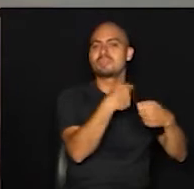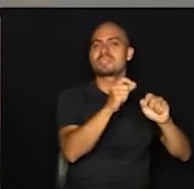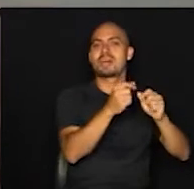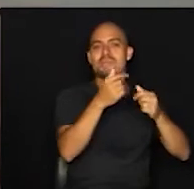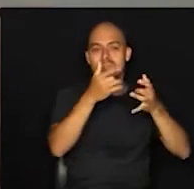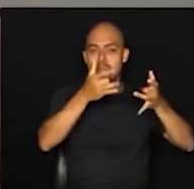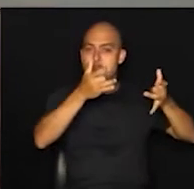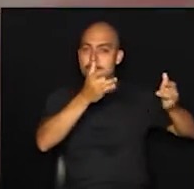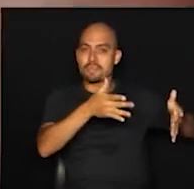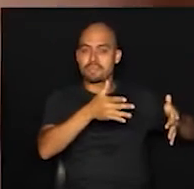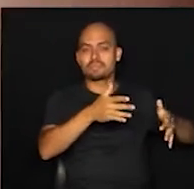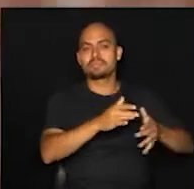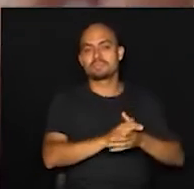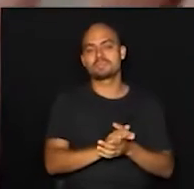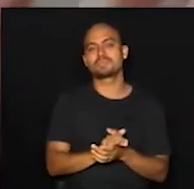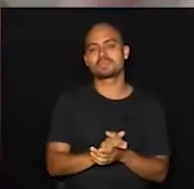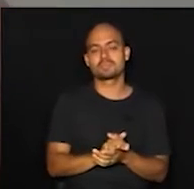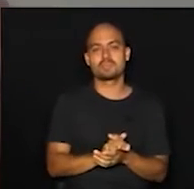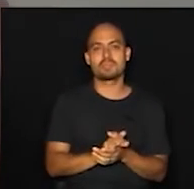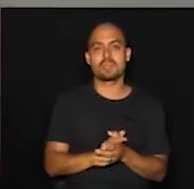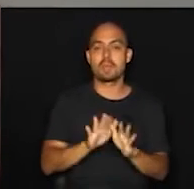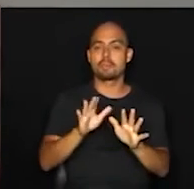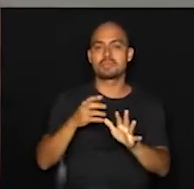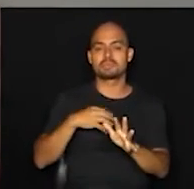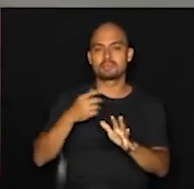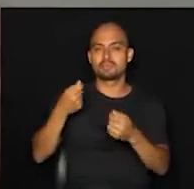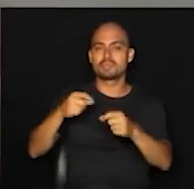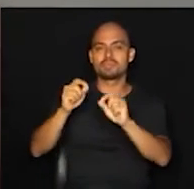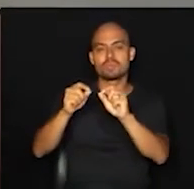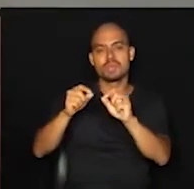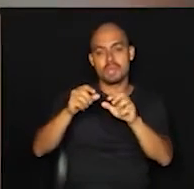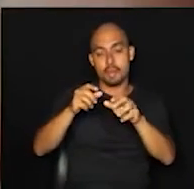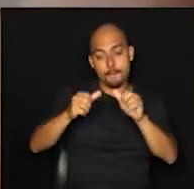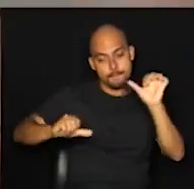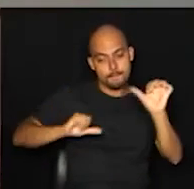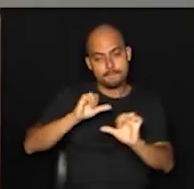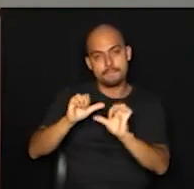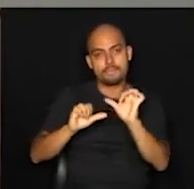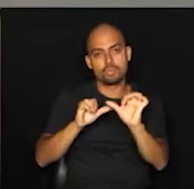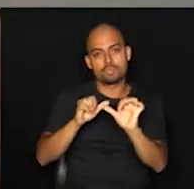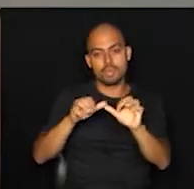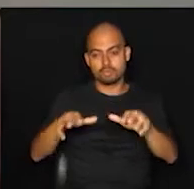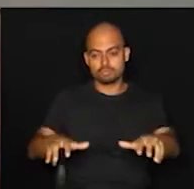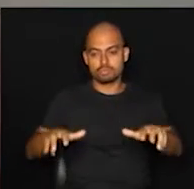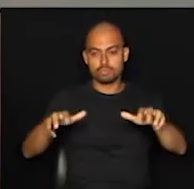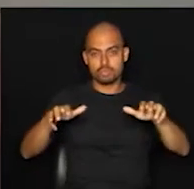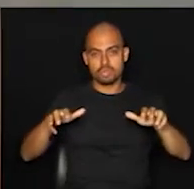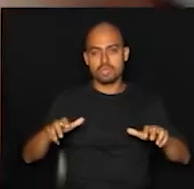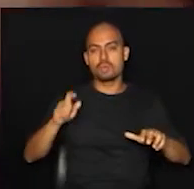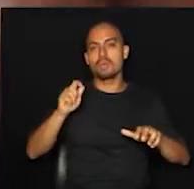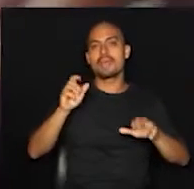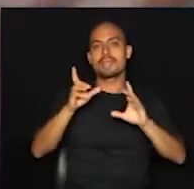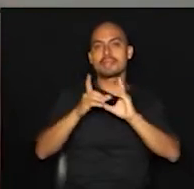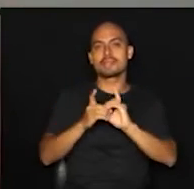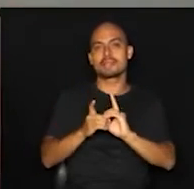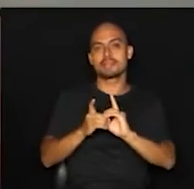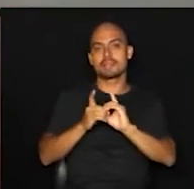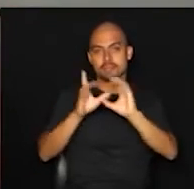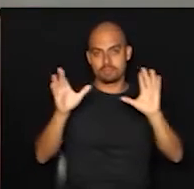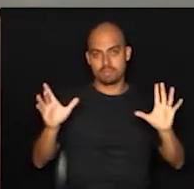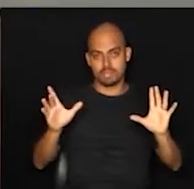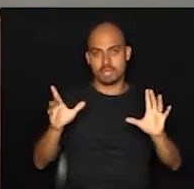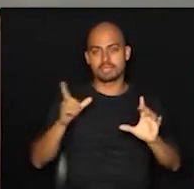base econômica, né, escravista, e passasse a ter sido uma monarquia absolutamente democrática, né,